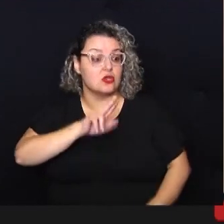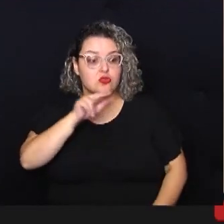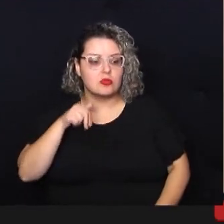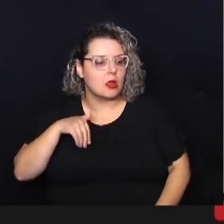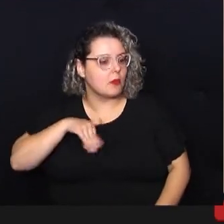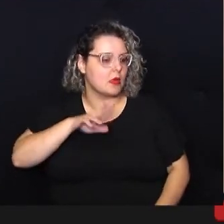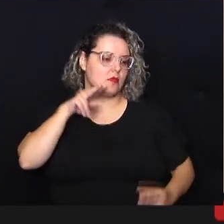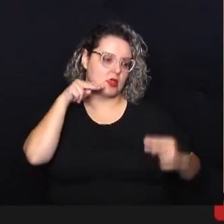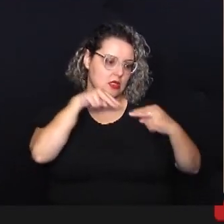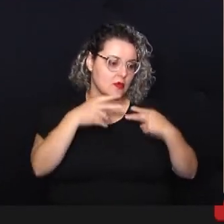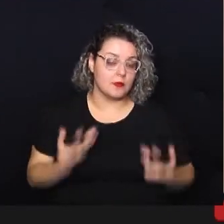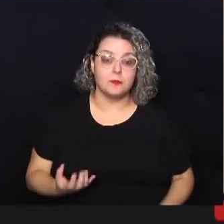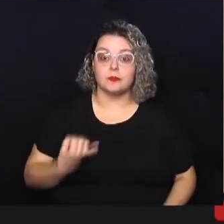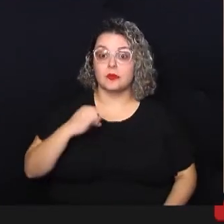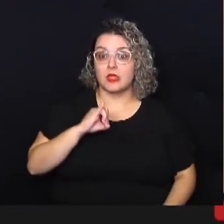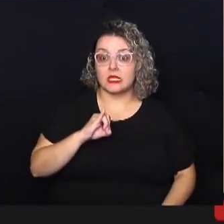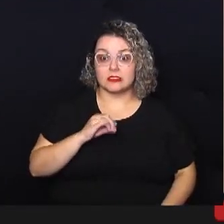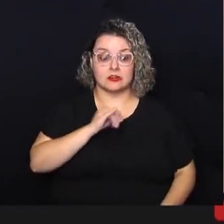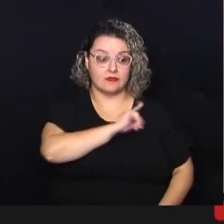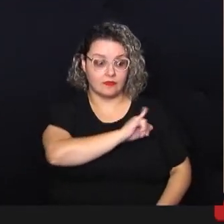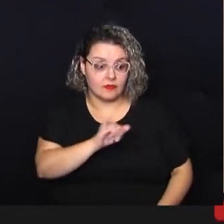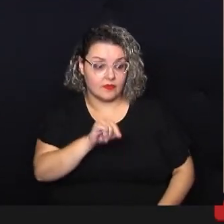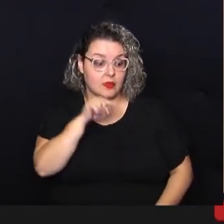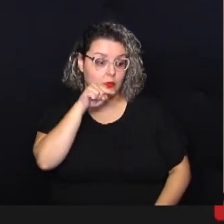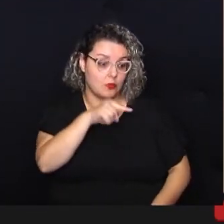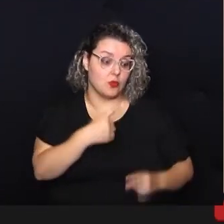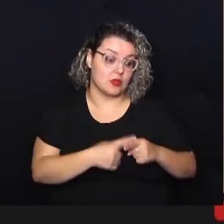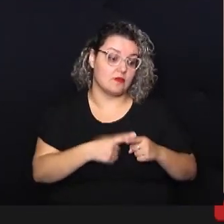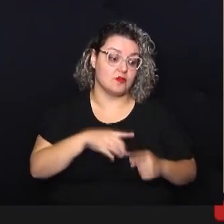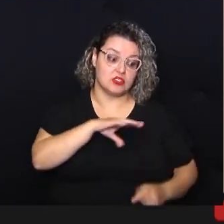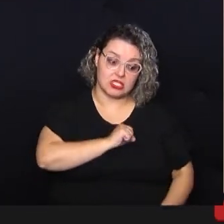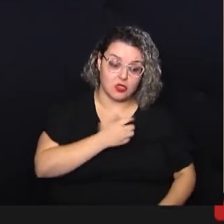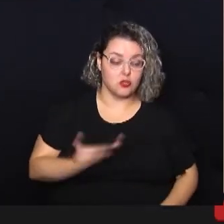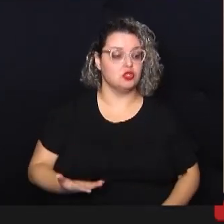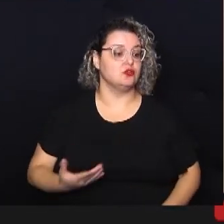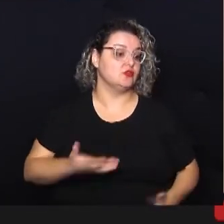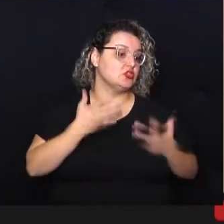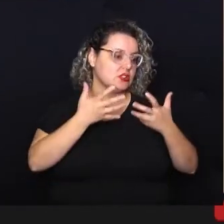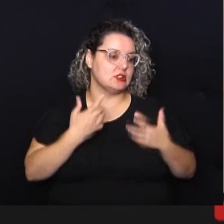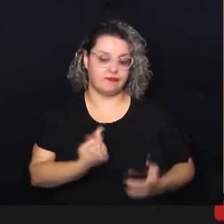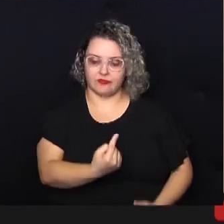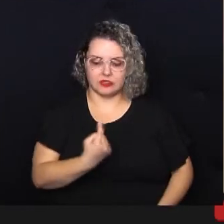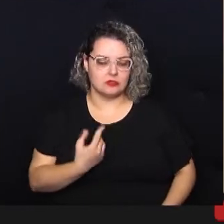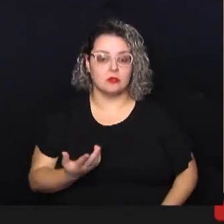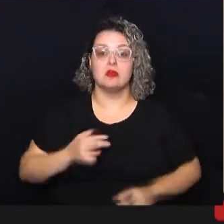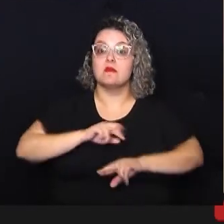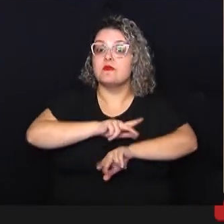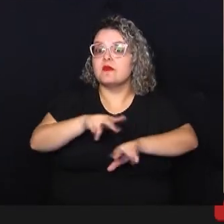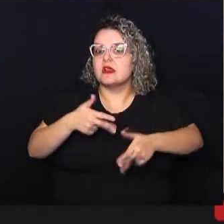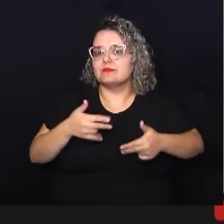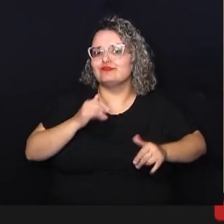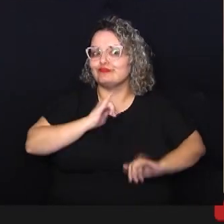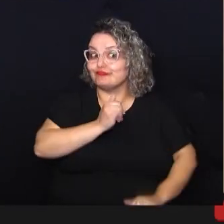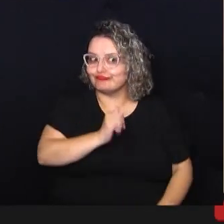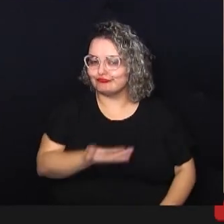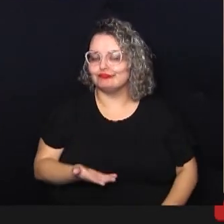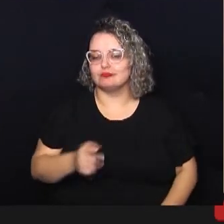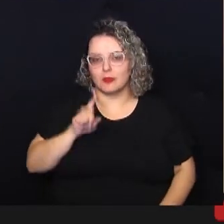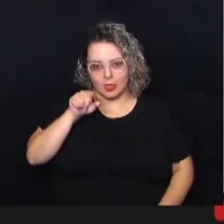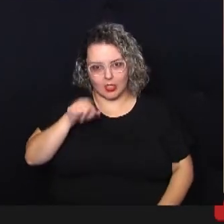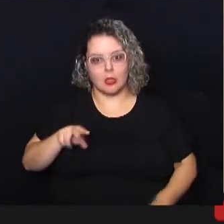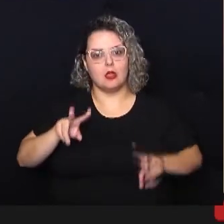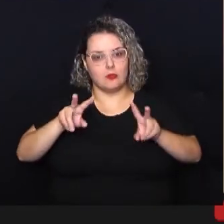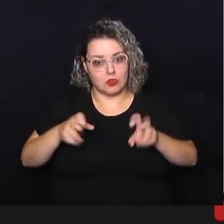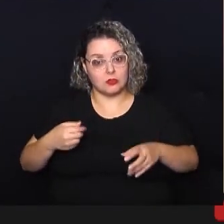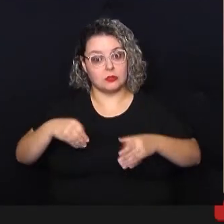você contar, vai achar que a culpa é sua porque você quis, você gostou, você veio até aqui, enfim, milhares de coisas. Então, esse, por exemplo, é um assunto que está no meu